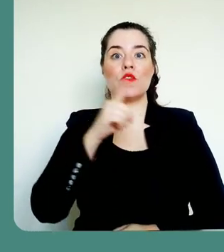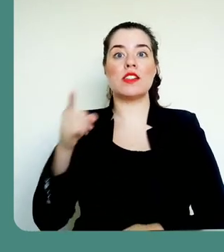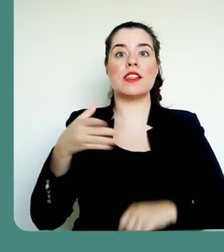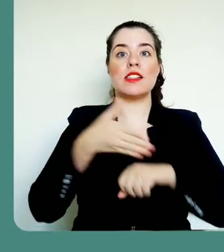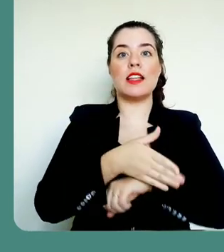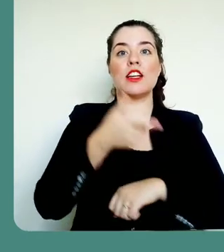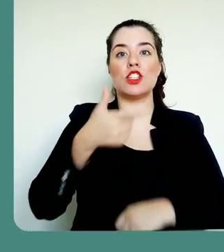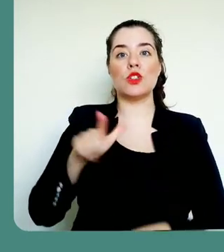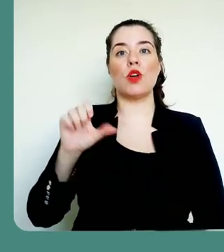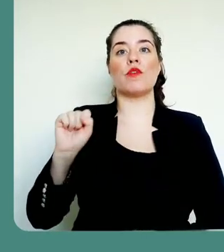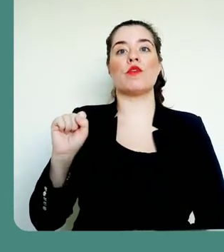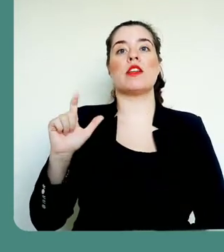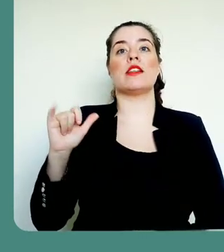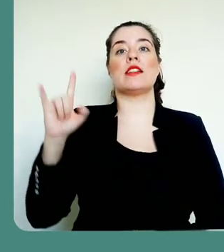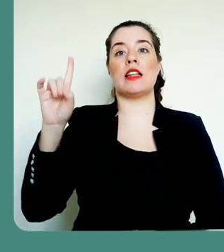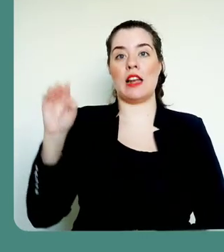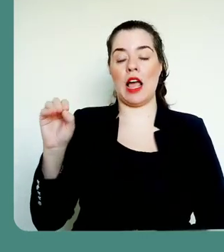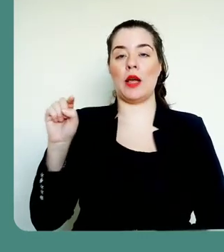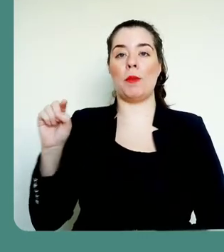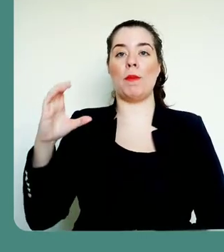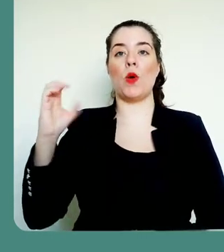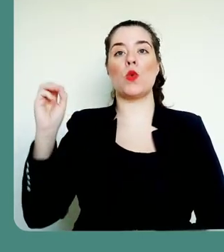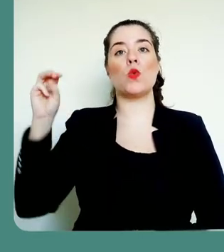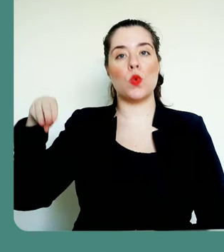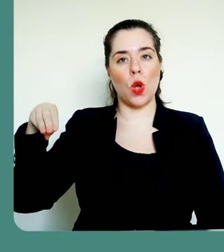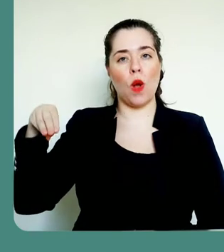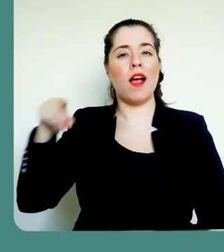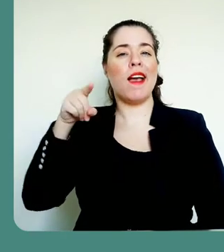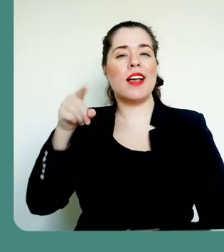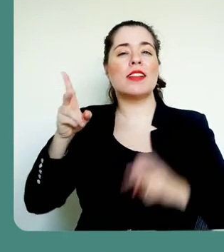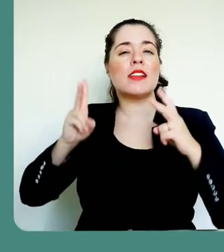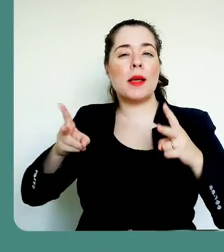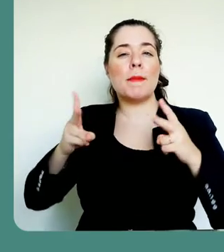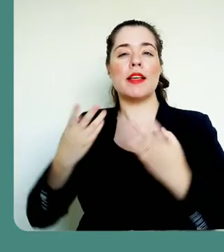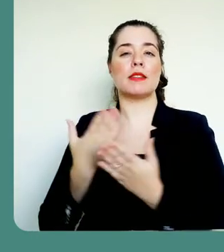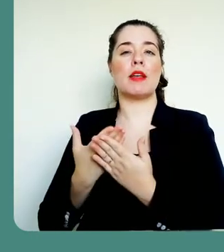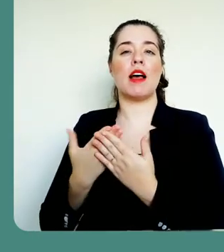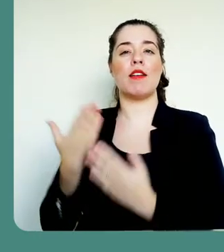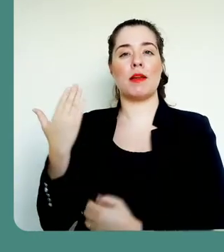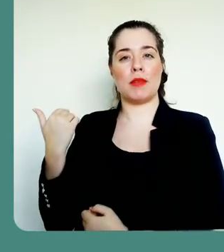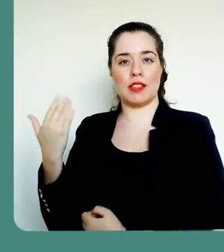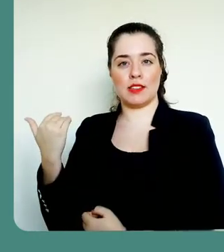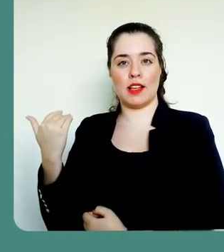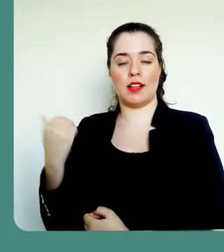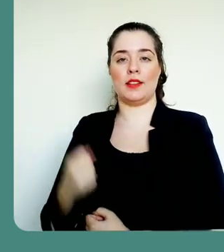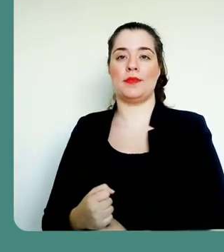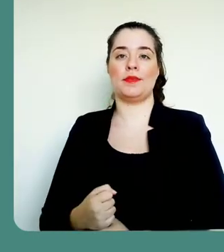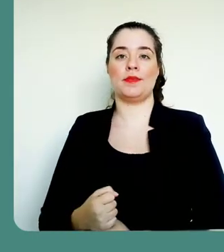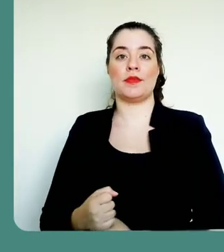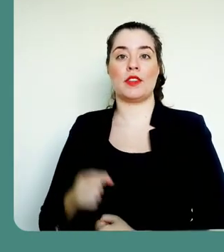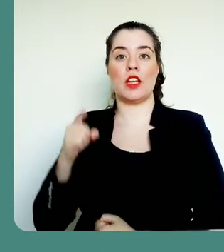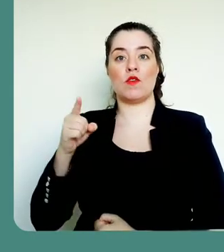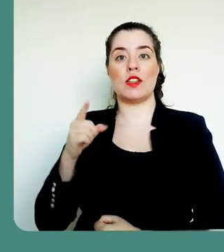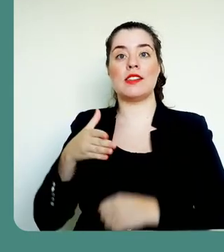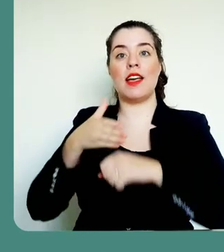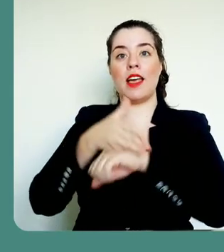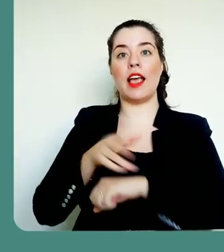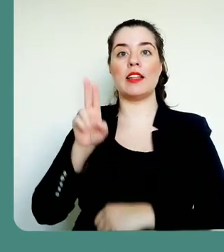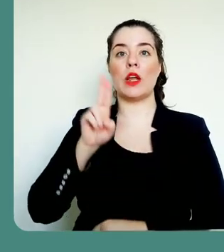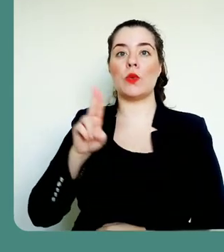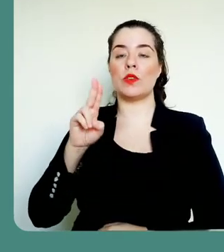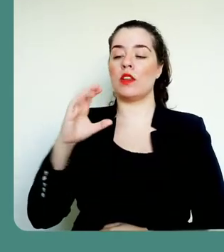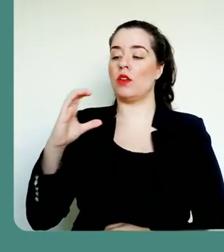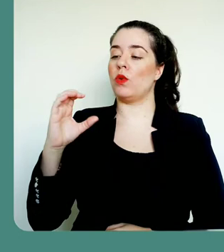novamente aquela plataforma slido.com, que é a mesma que a gente utilizou na aula passada, e entrem com